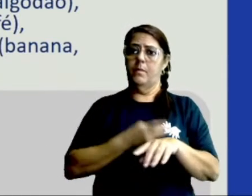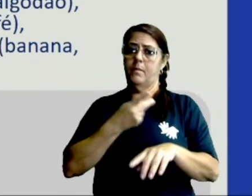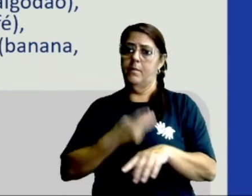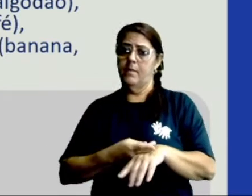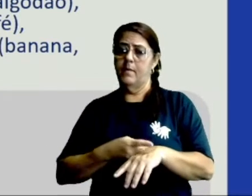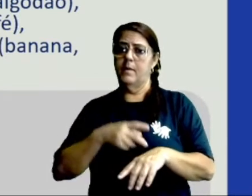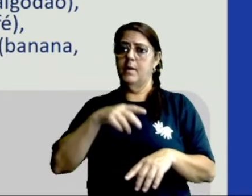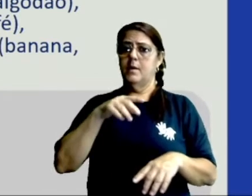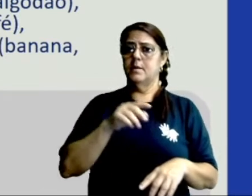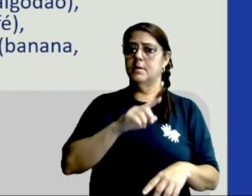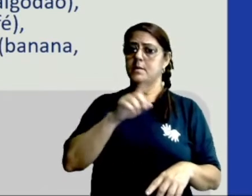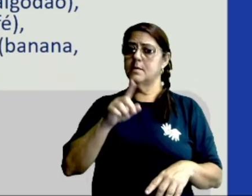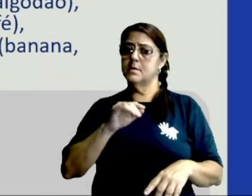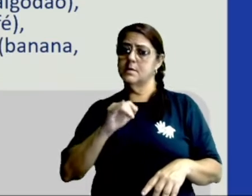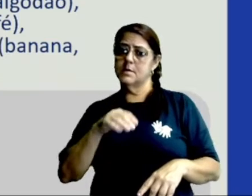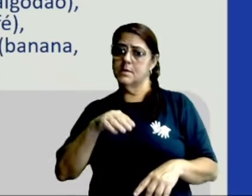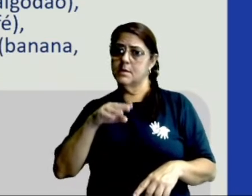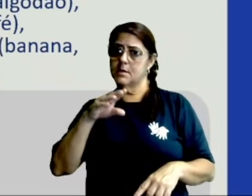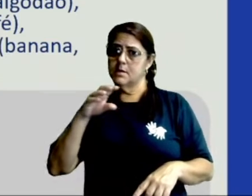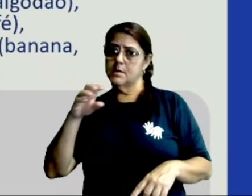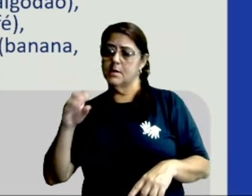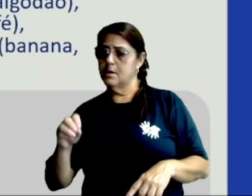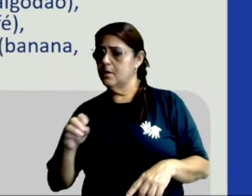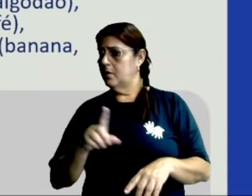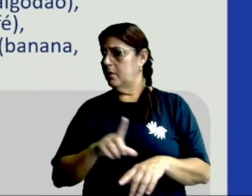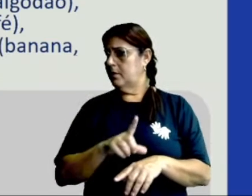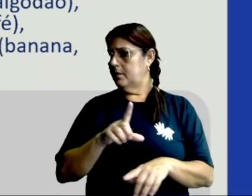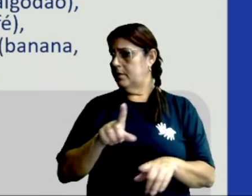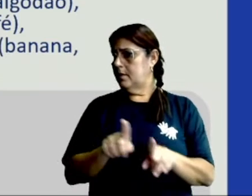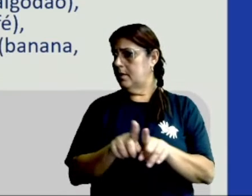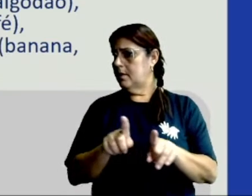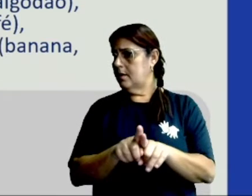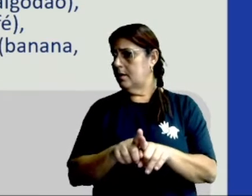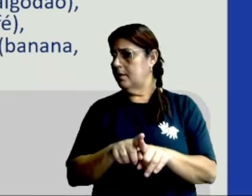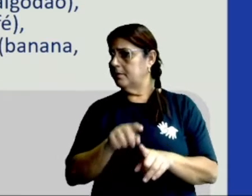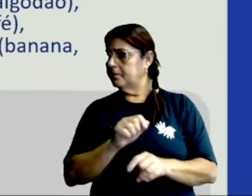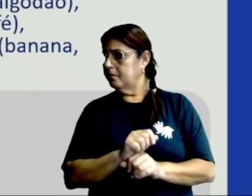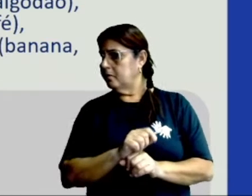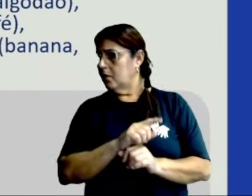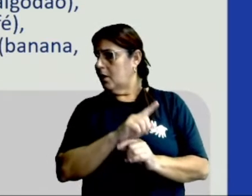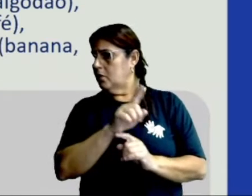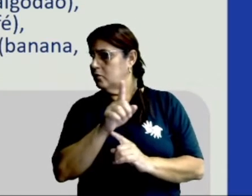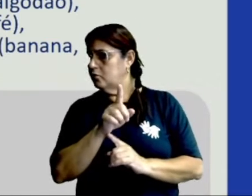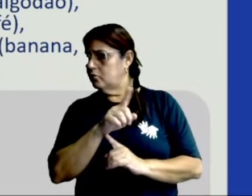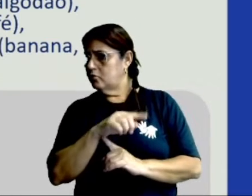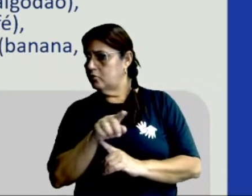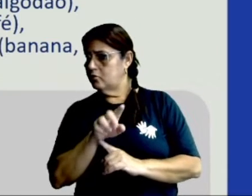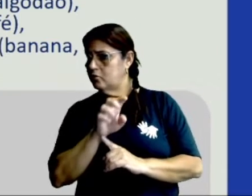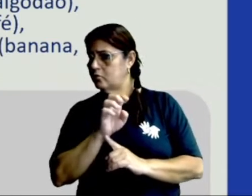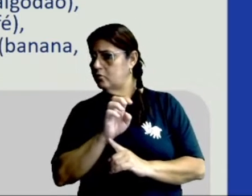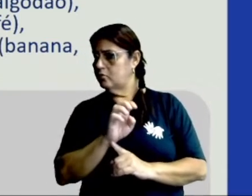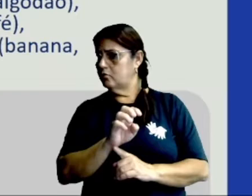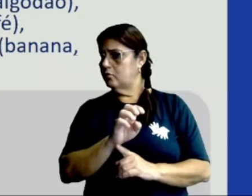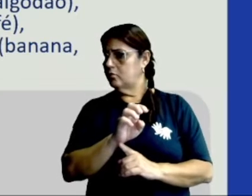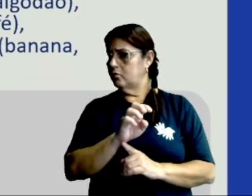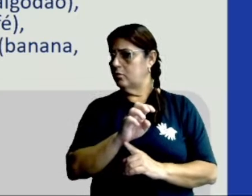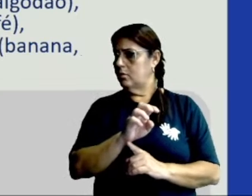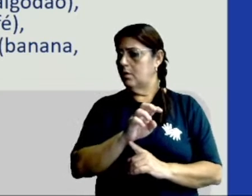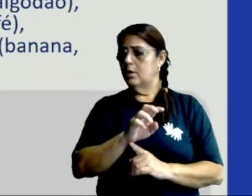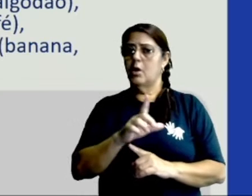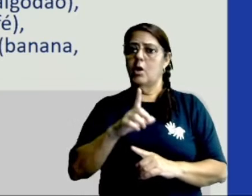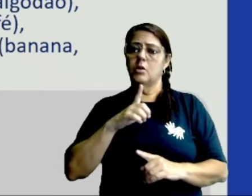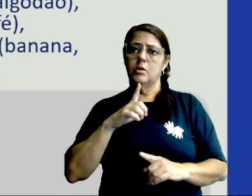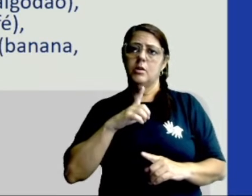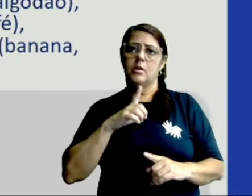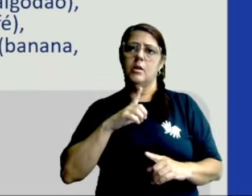e outros, né? A Guiana com bauxita. O Suriname com bauxita também. Jamaica com bauxita.